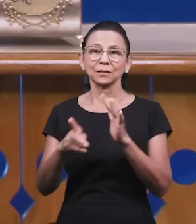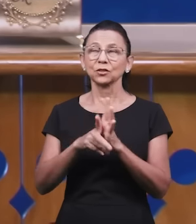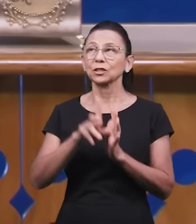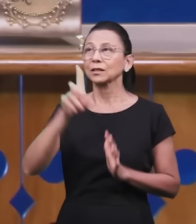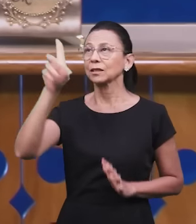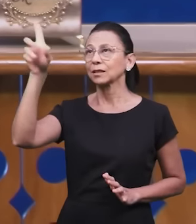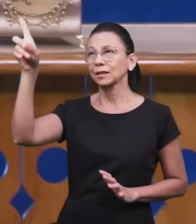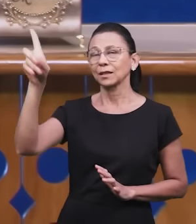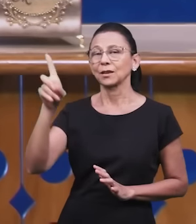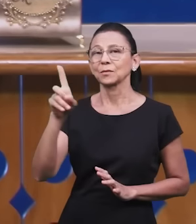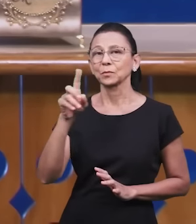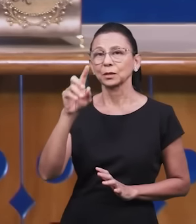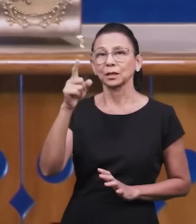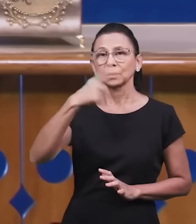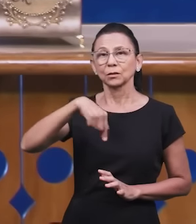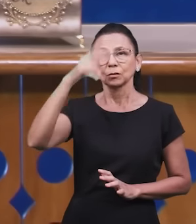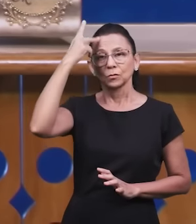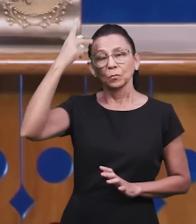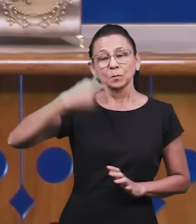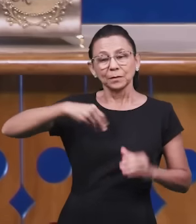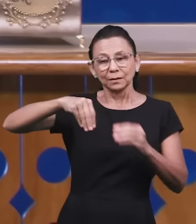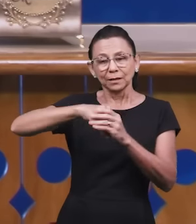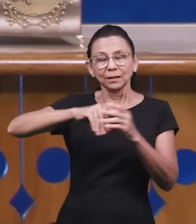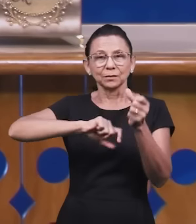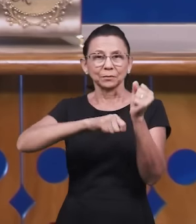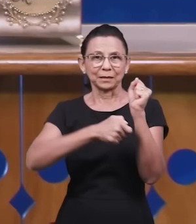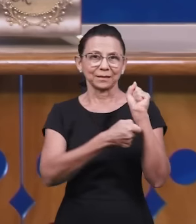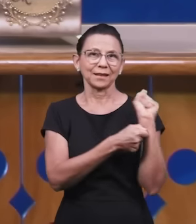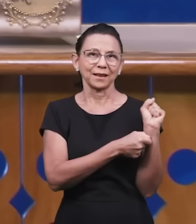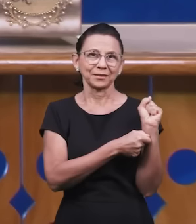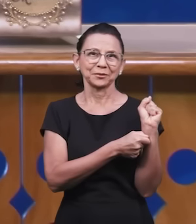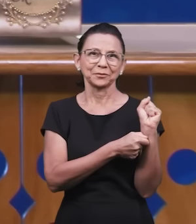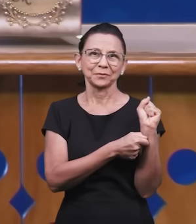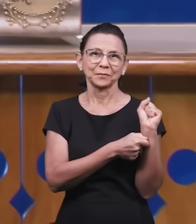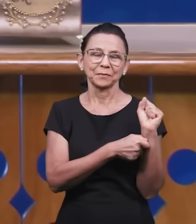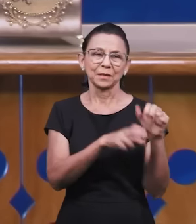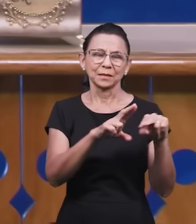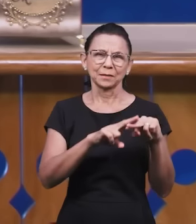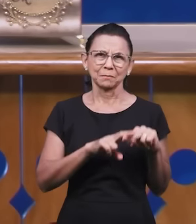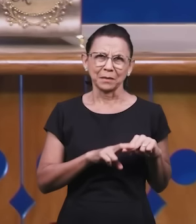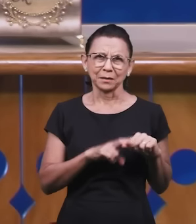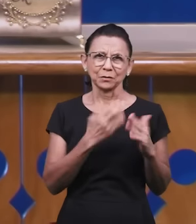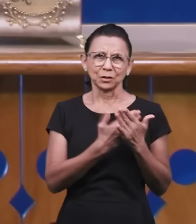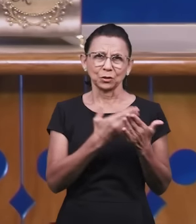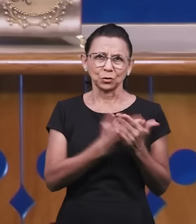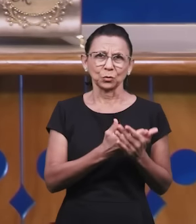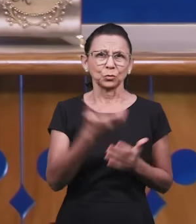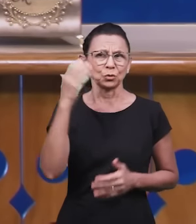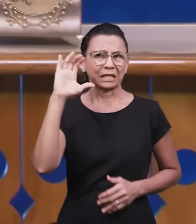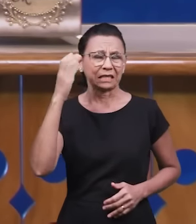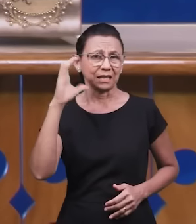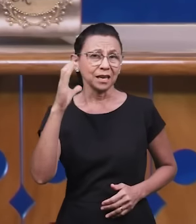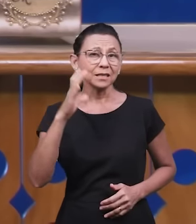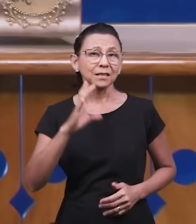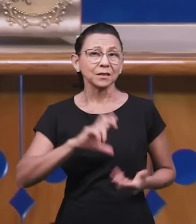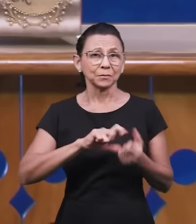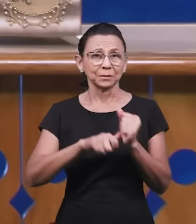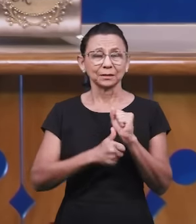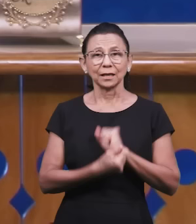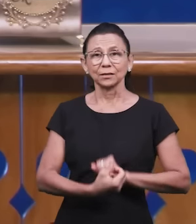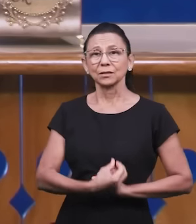criatura. Ele é parte desse mistério. Segundo a ciência, o mistério da vida